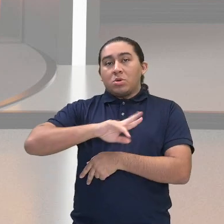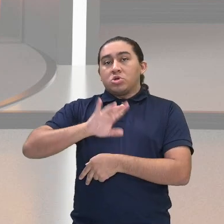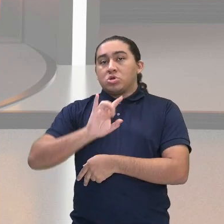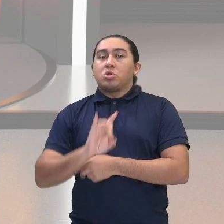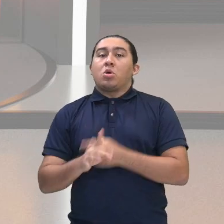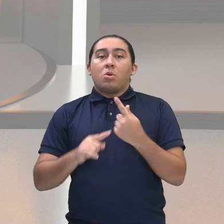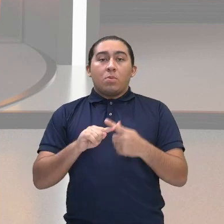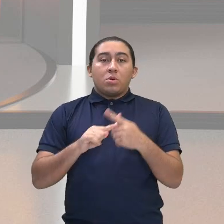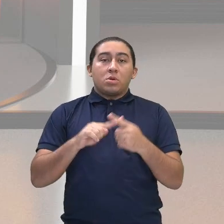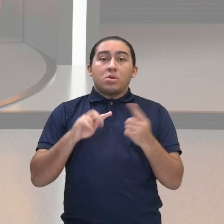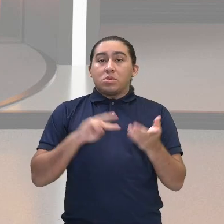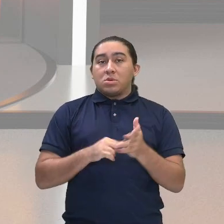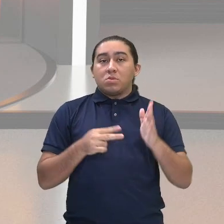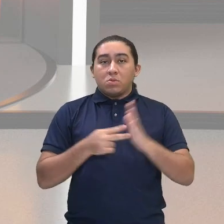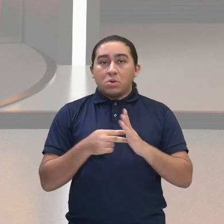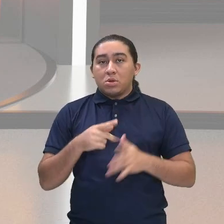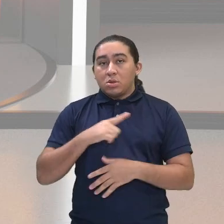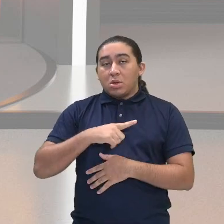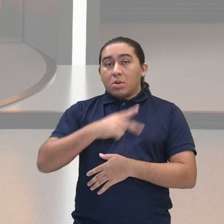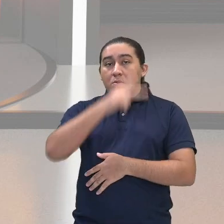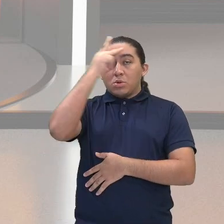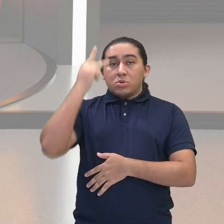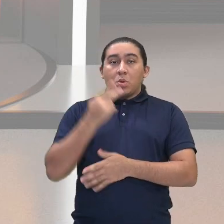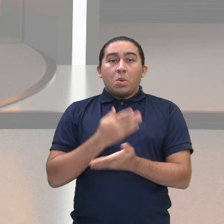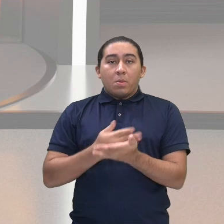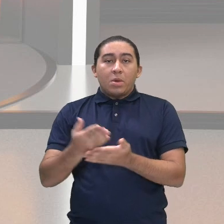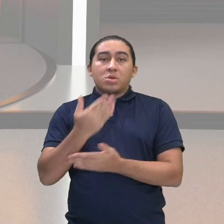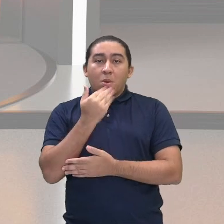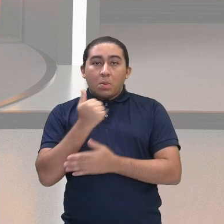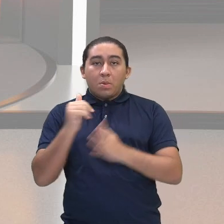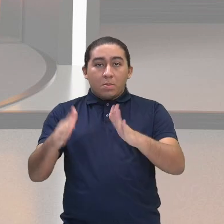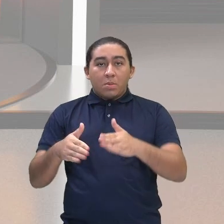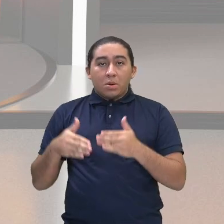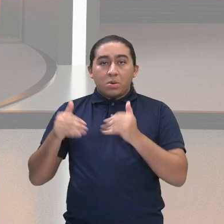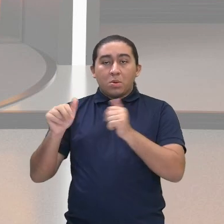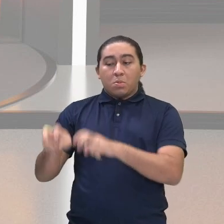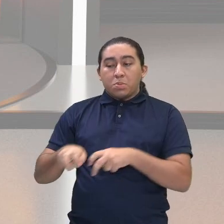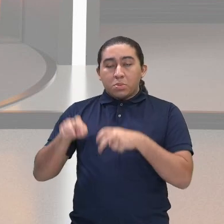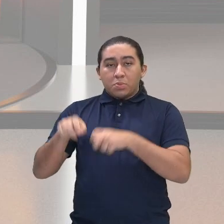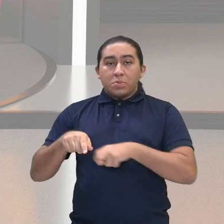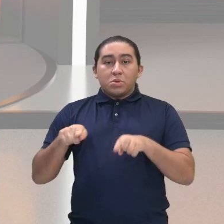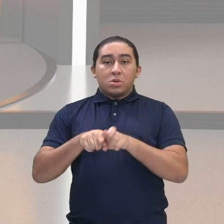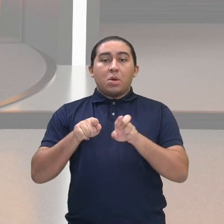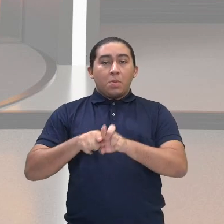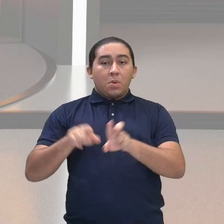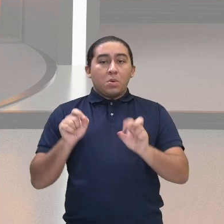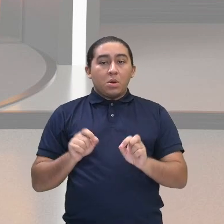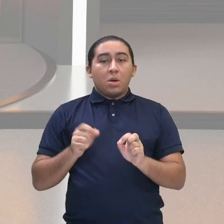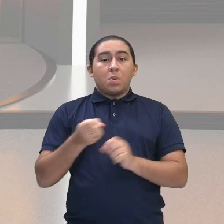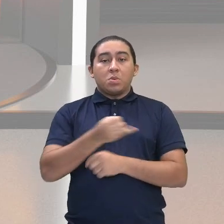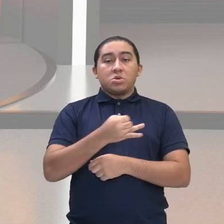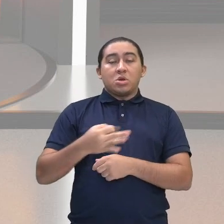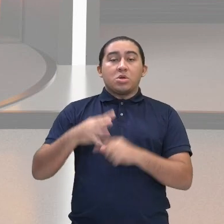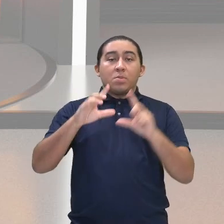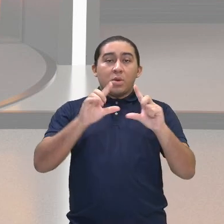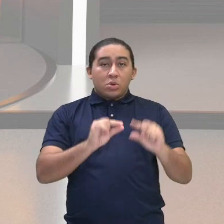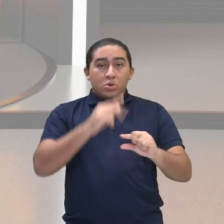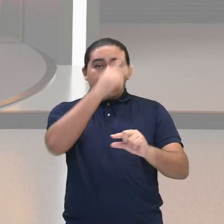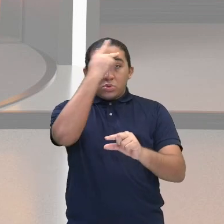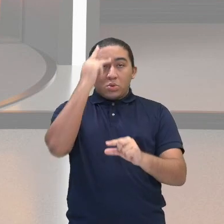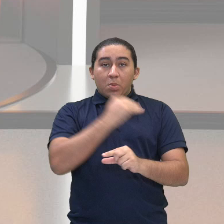do aumento da alimentação, da questão da produção agrícola, como também menos pessoas morrendo por conta de